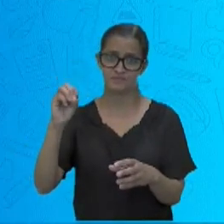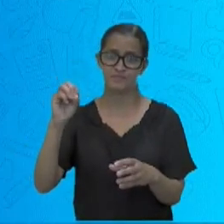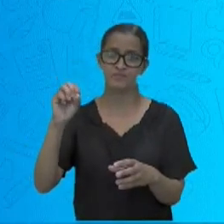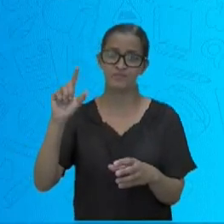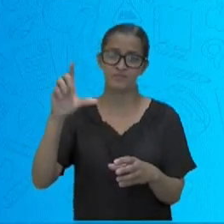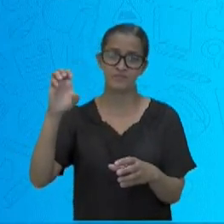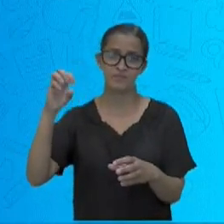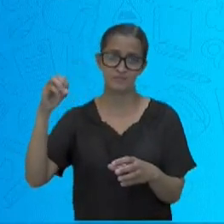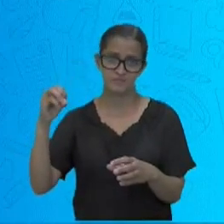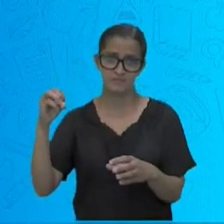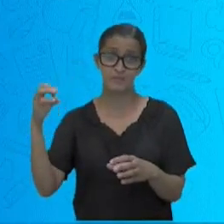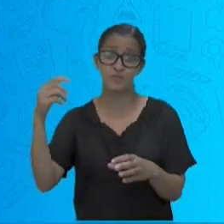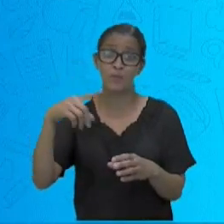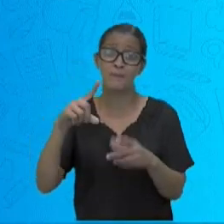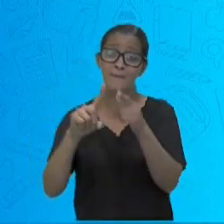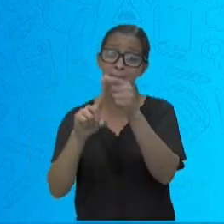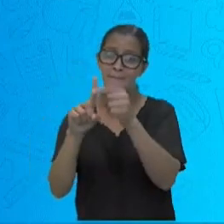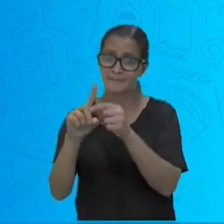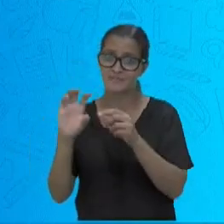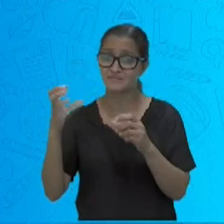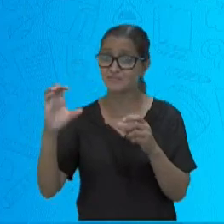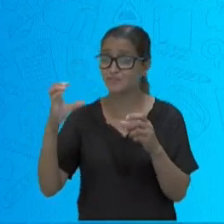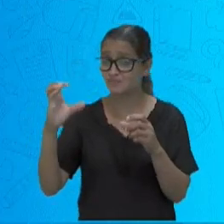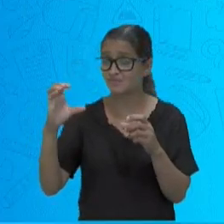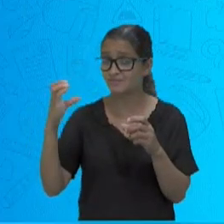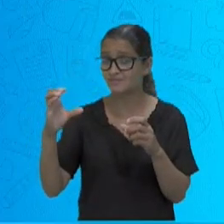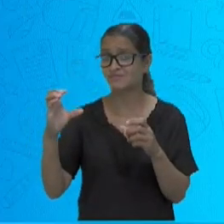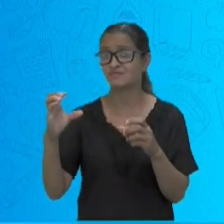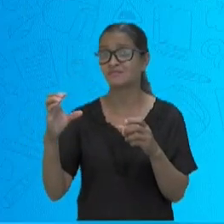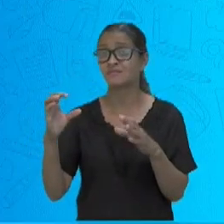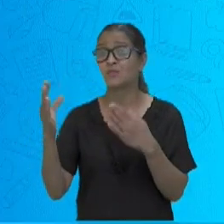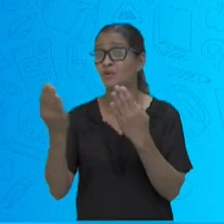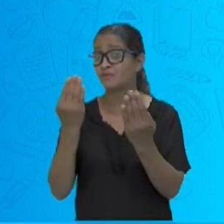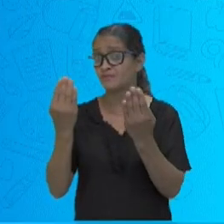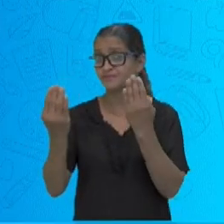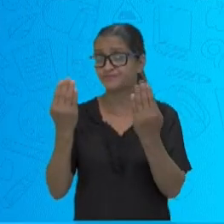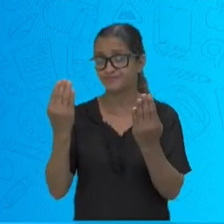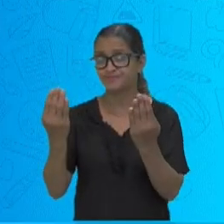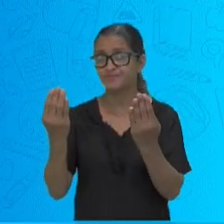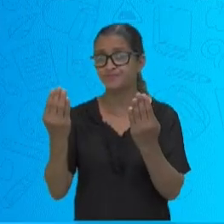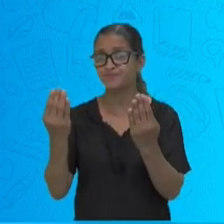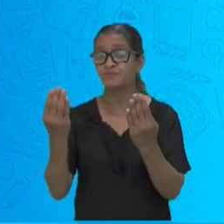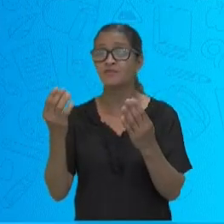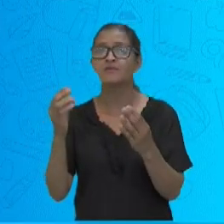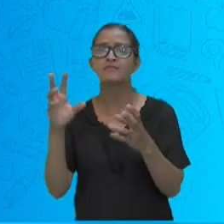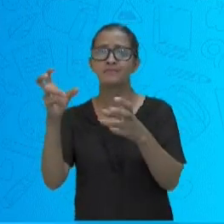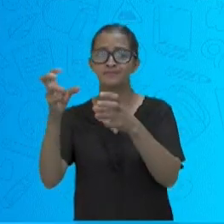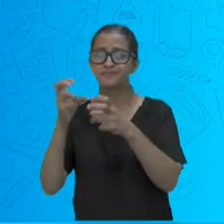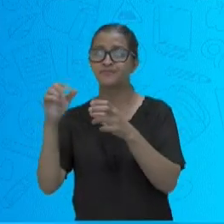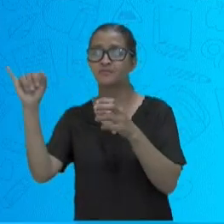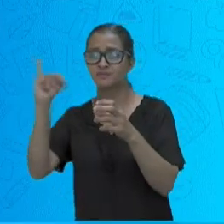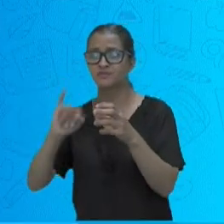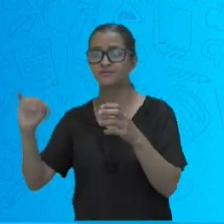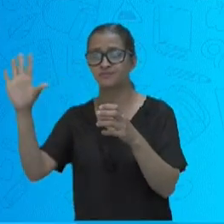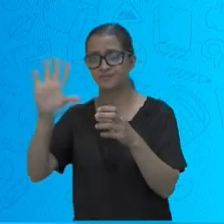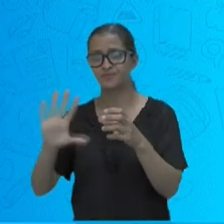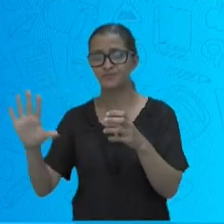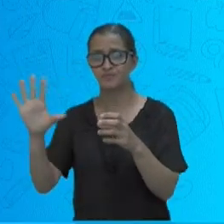anos selecionados. Então, o que tem para nós aqui? Na cor lilás, nós temos